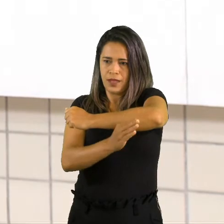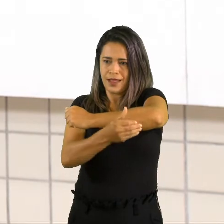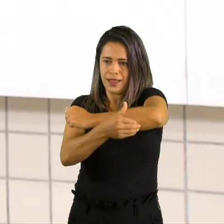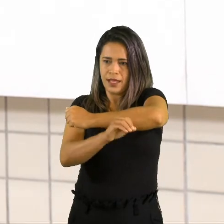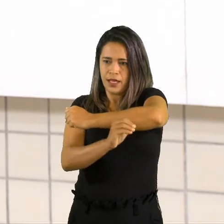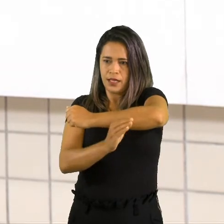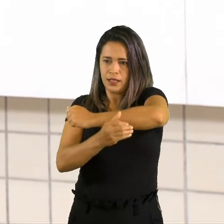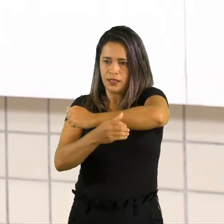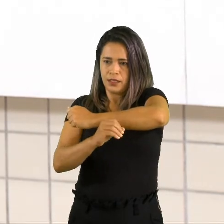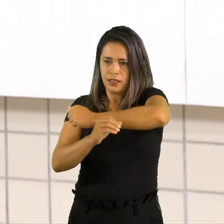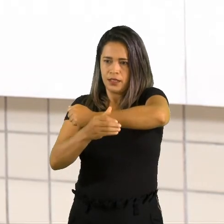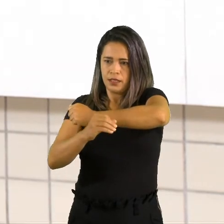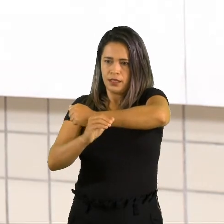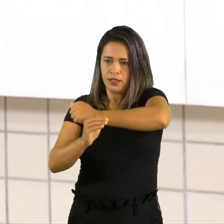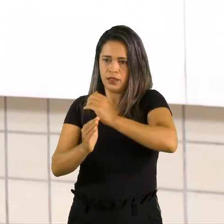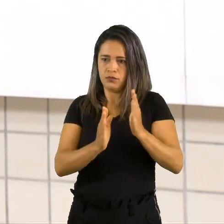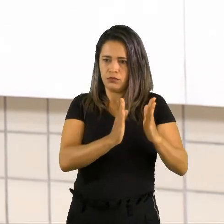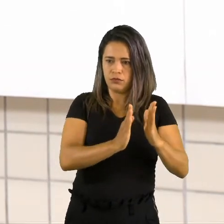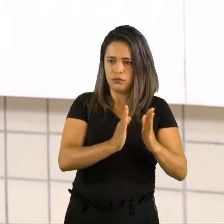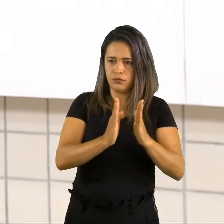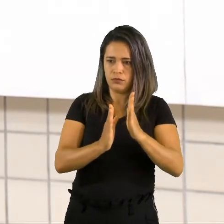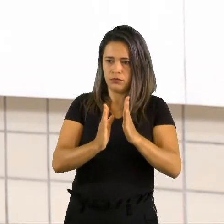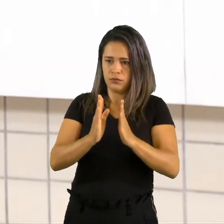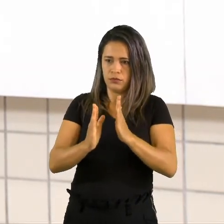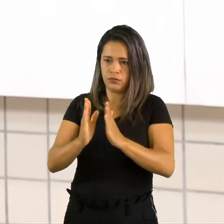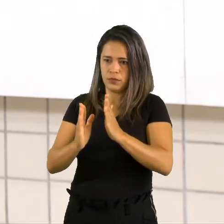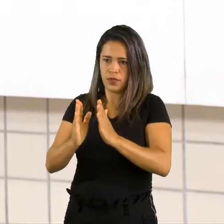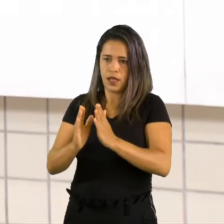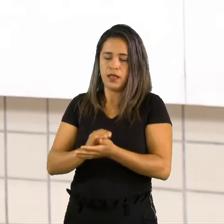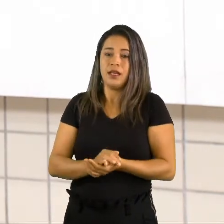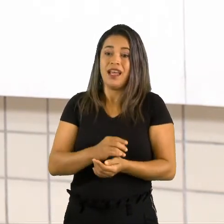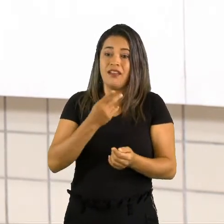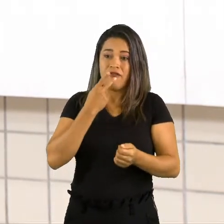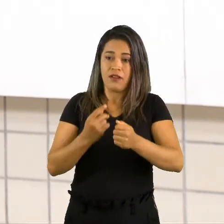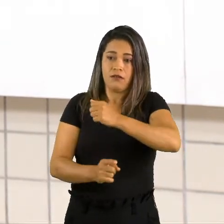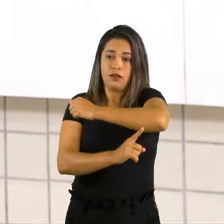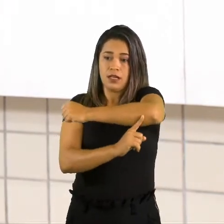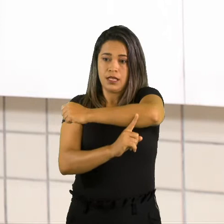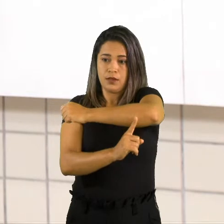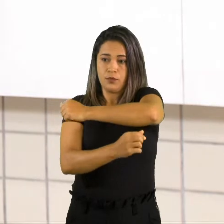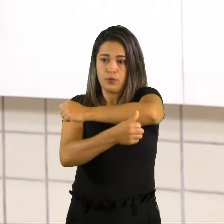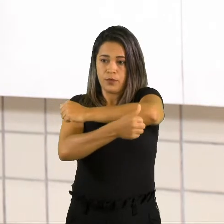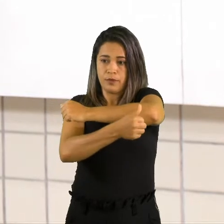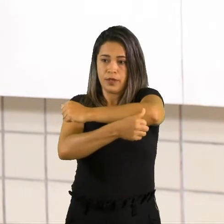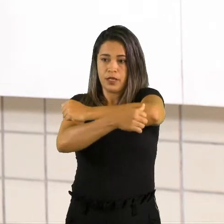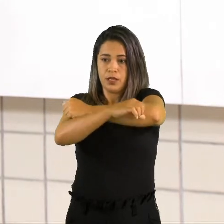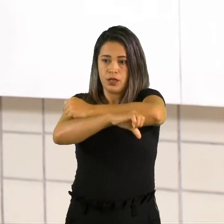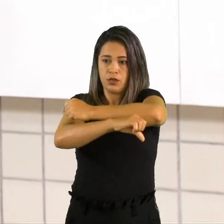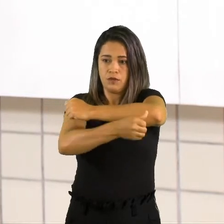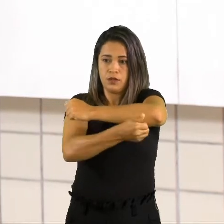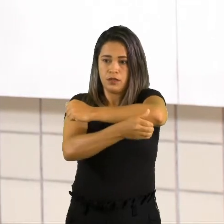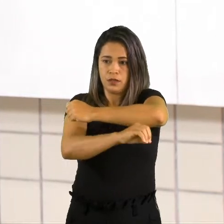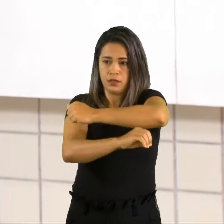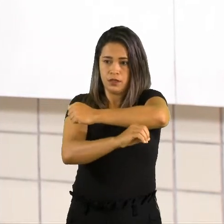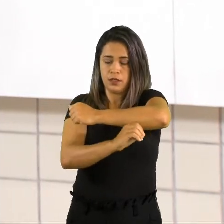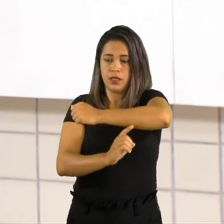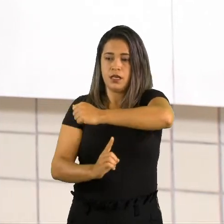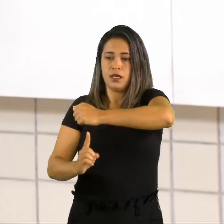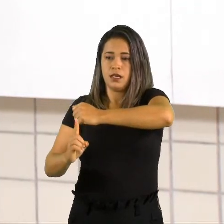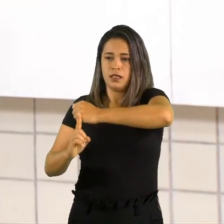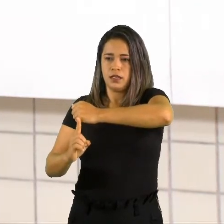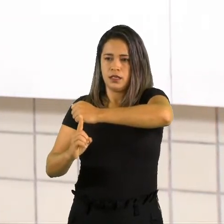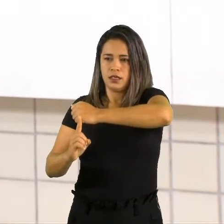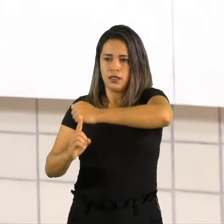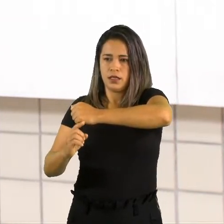Ele falou que esse primeiro ponto é 960. E o último ponto, ó,